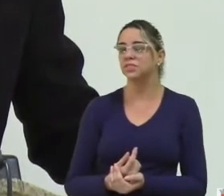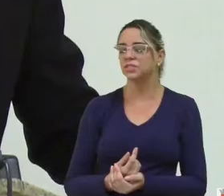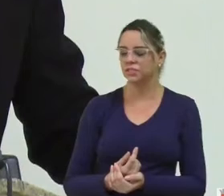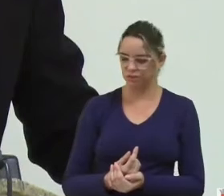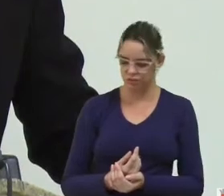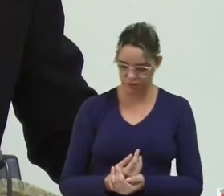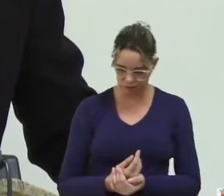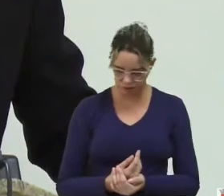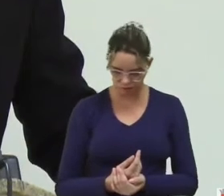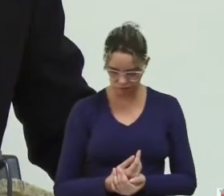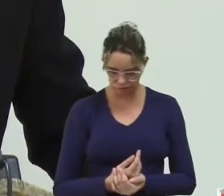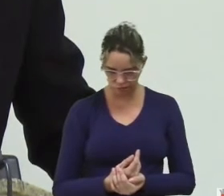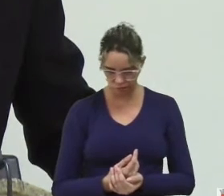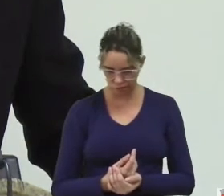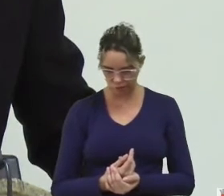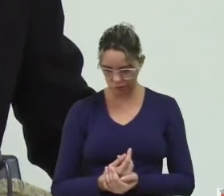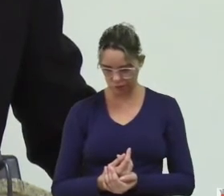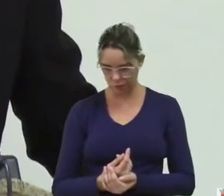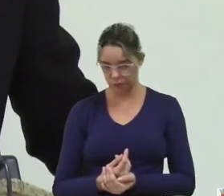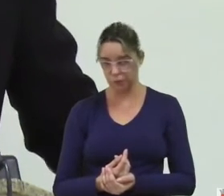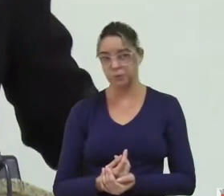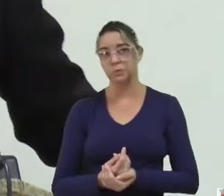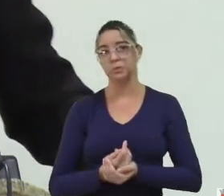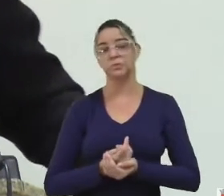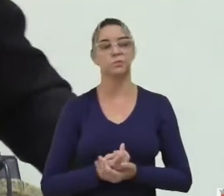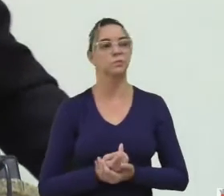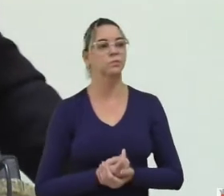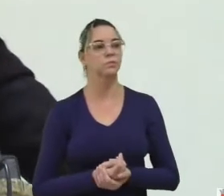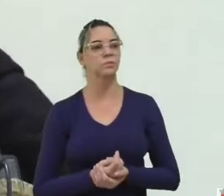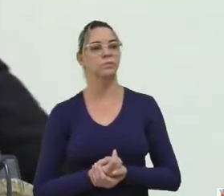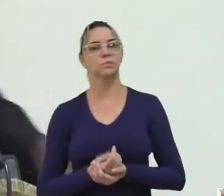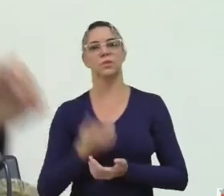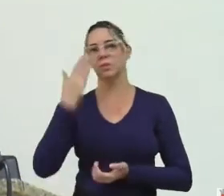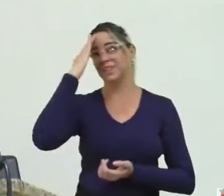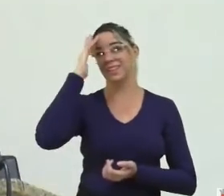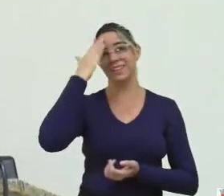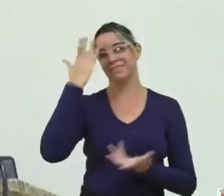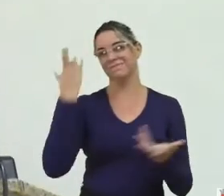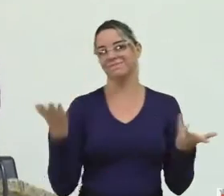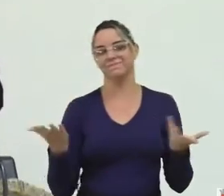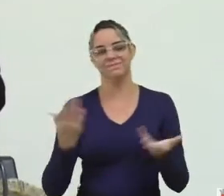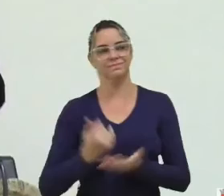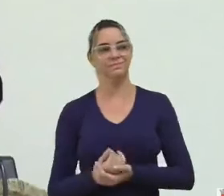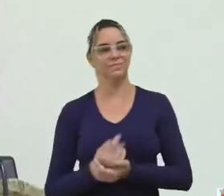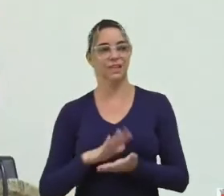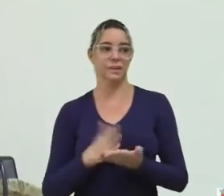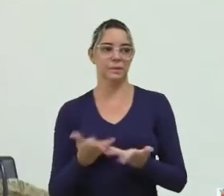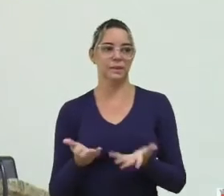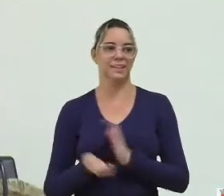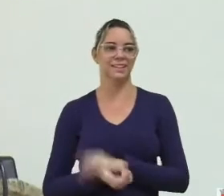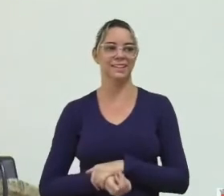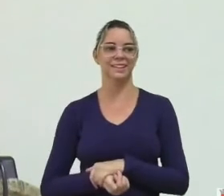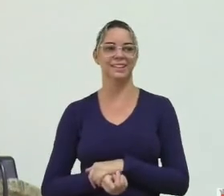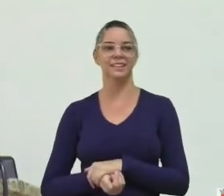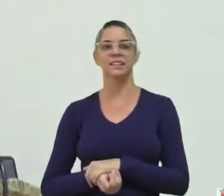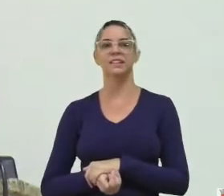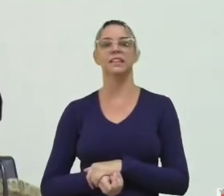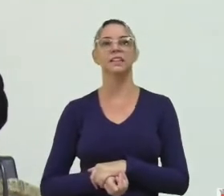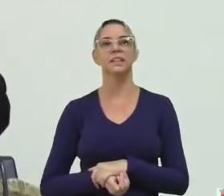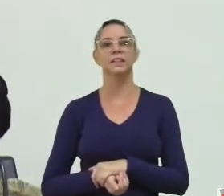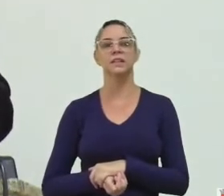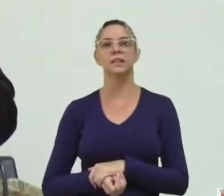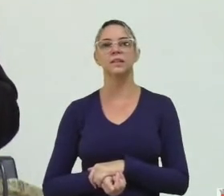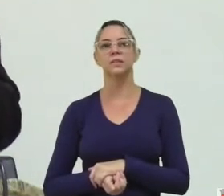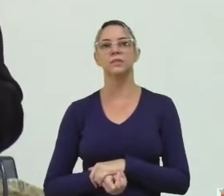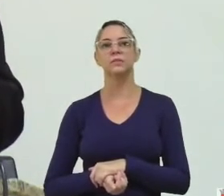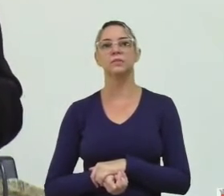entendeu? Que pelo horário não entrava mais. Então, veja A questão de